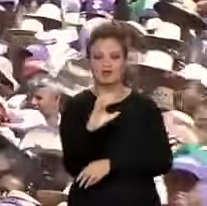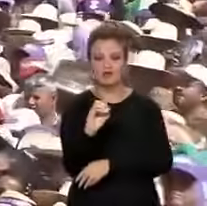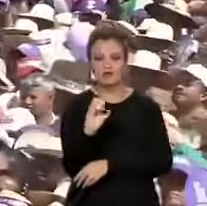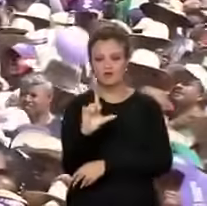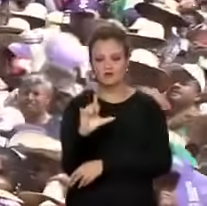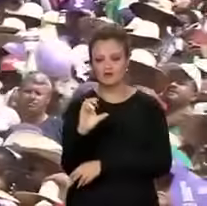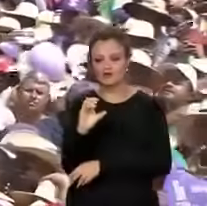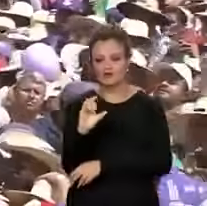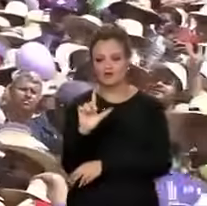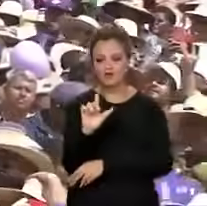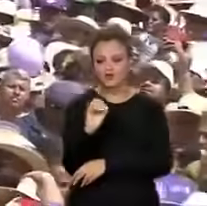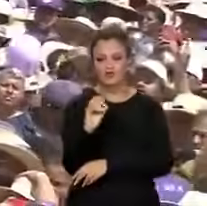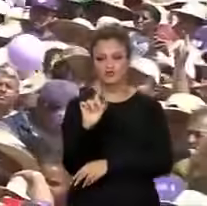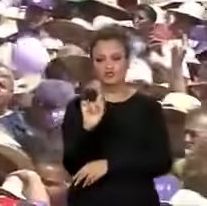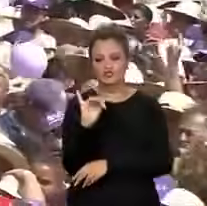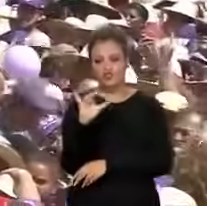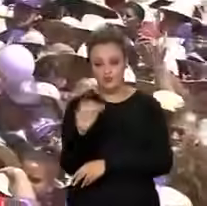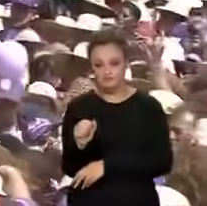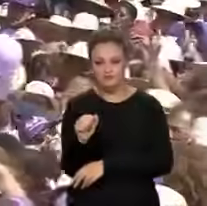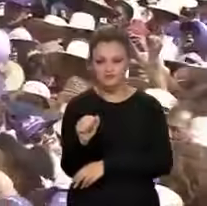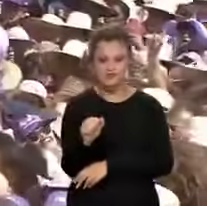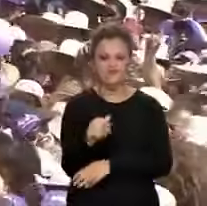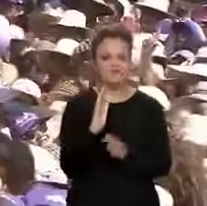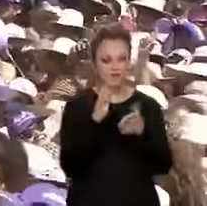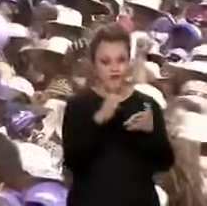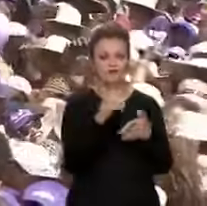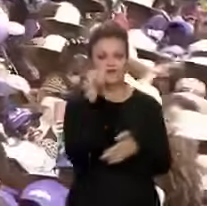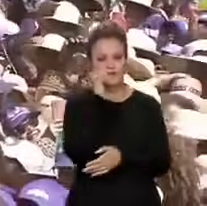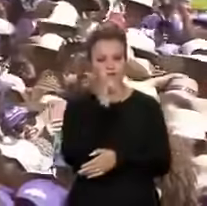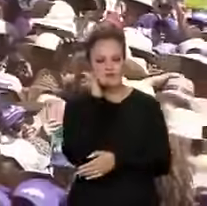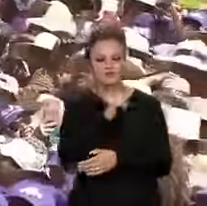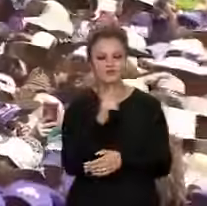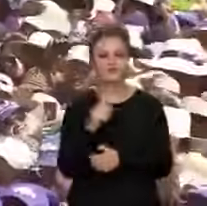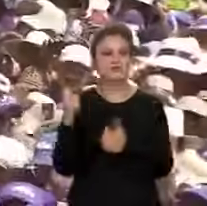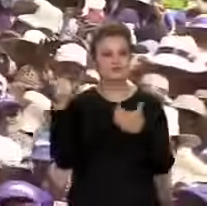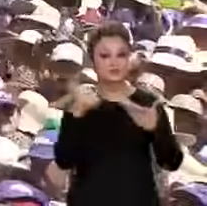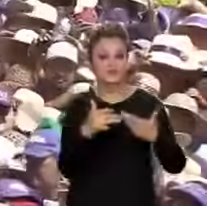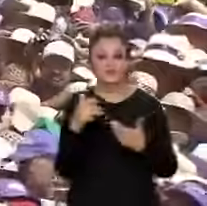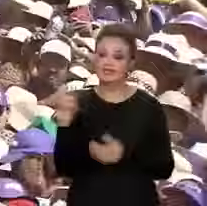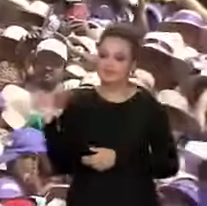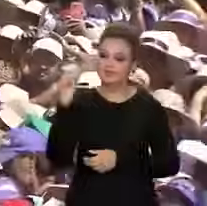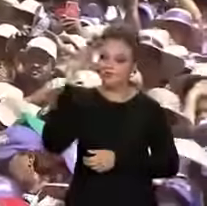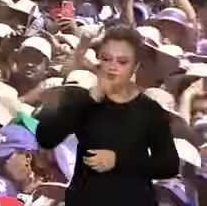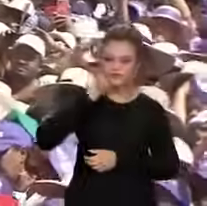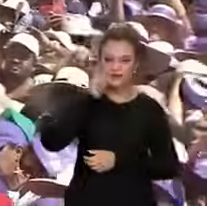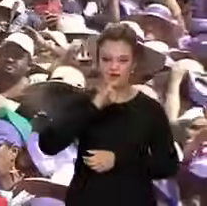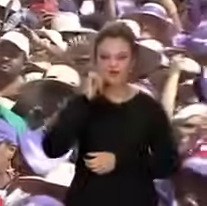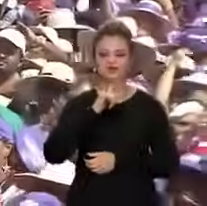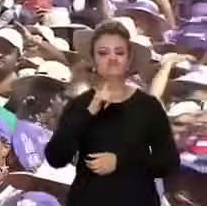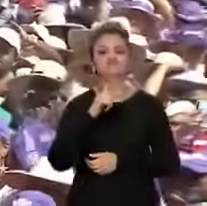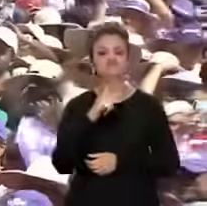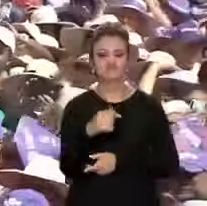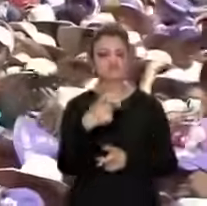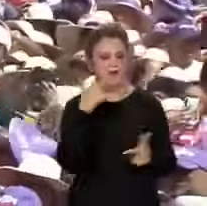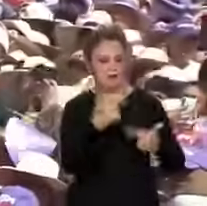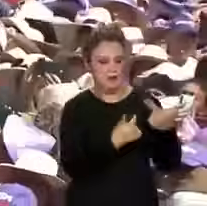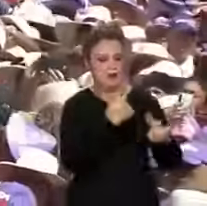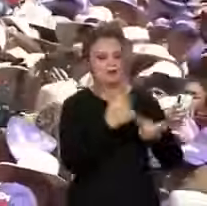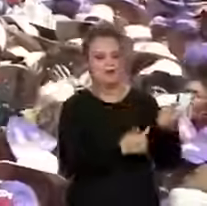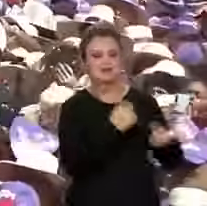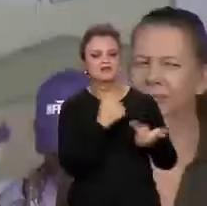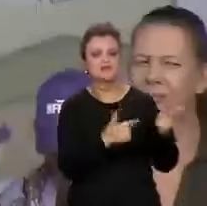país metade destinadas mulheres e dizer que as mulheres são responsáveis